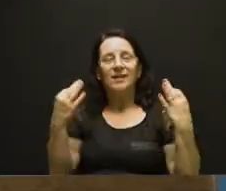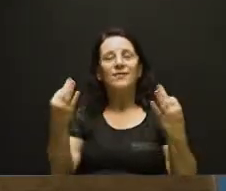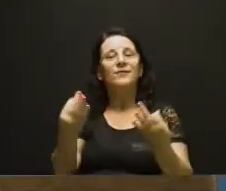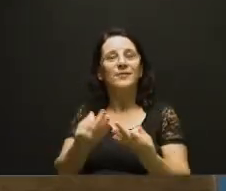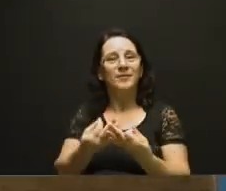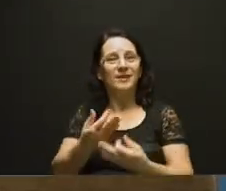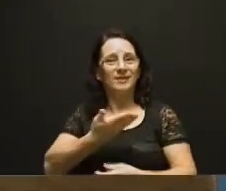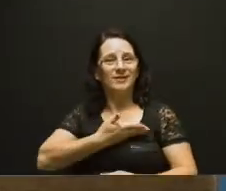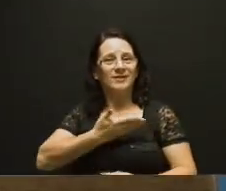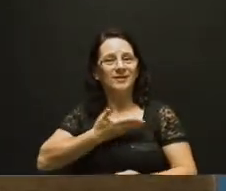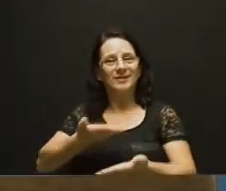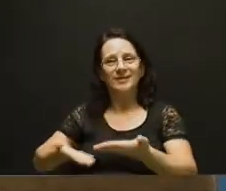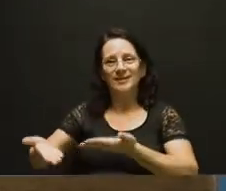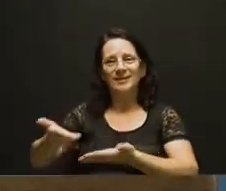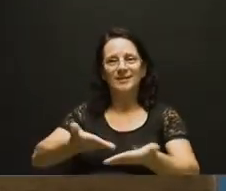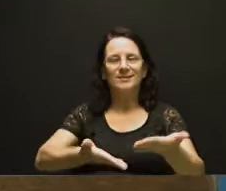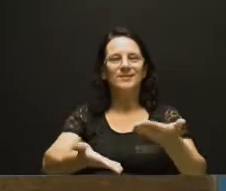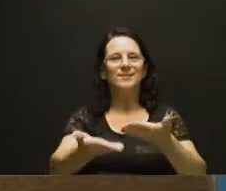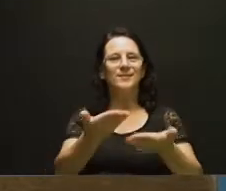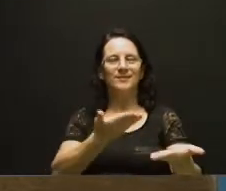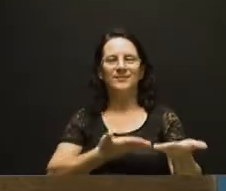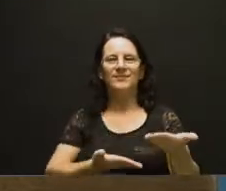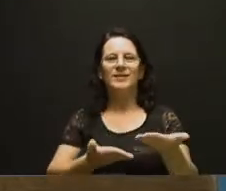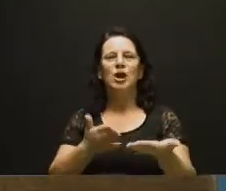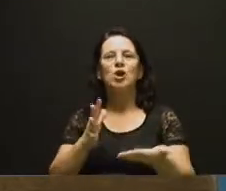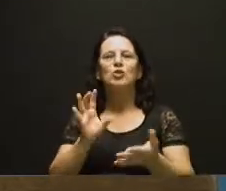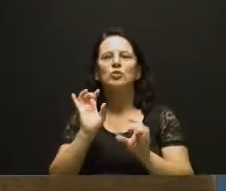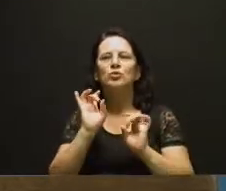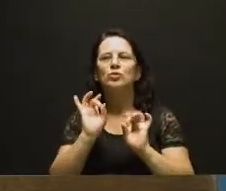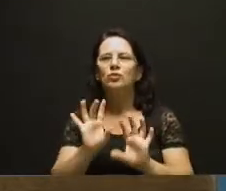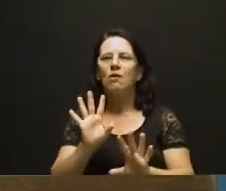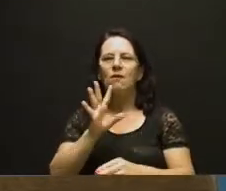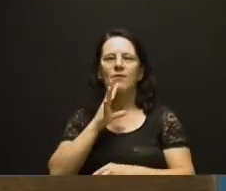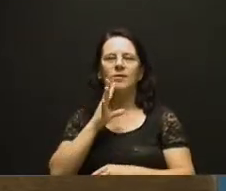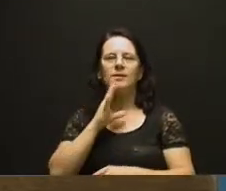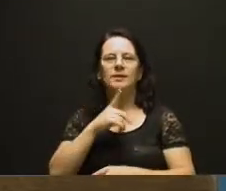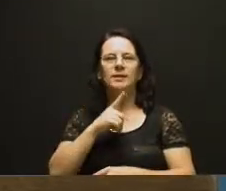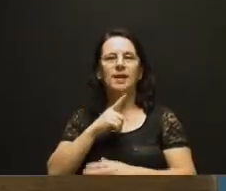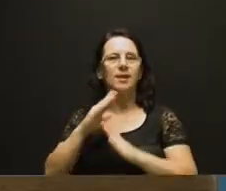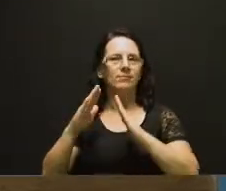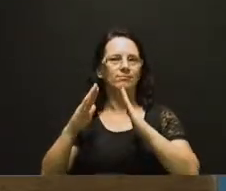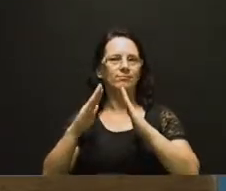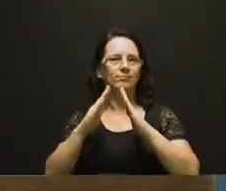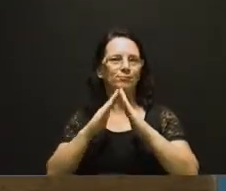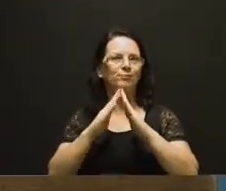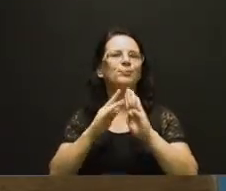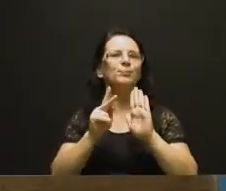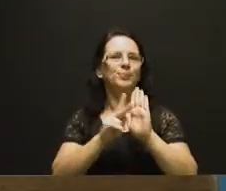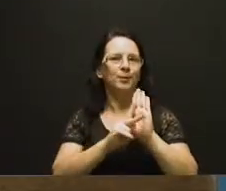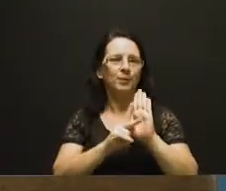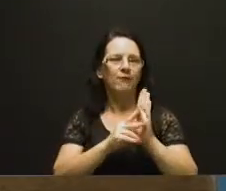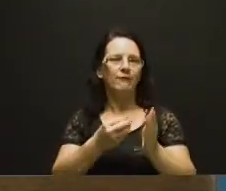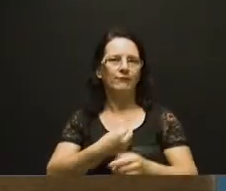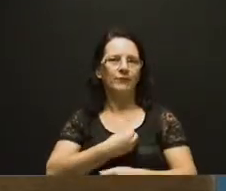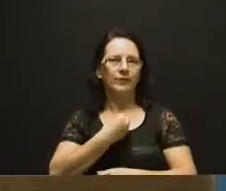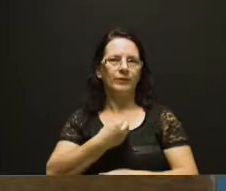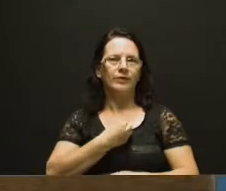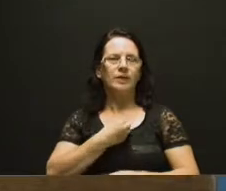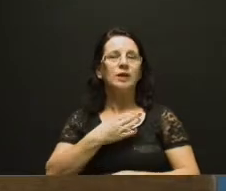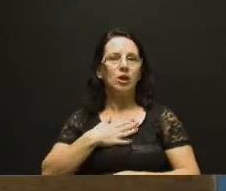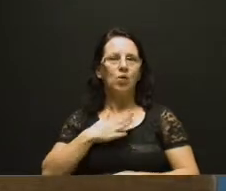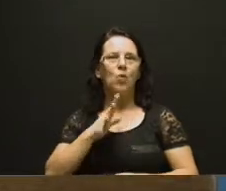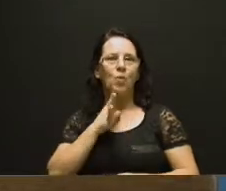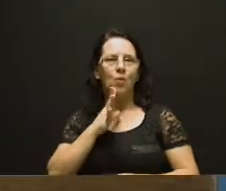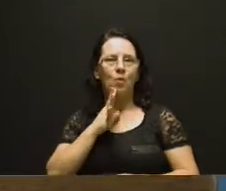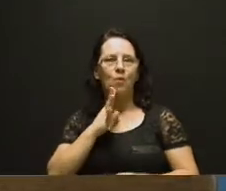coleguinhas que estão ali do lado só conhece quem tenha em casa quem convive e eu convivi eu